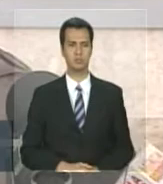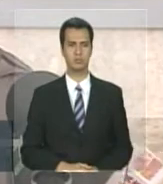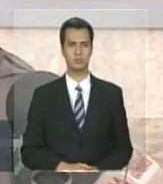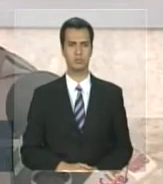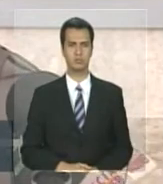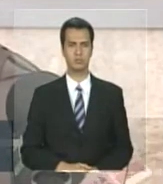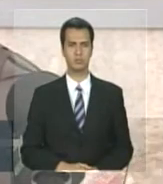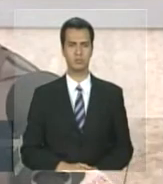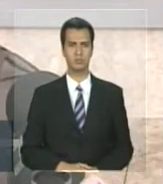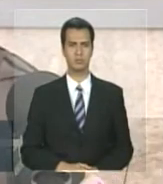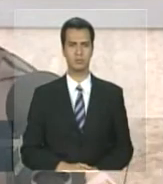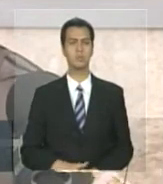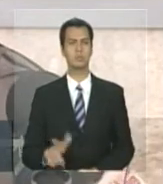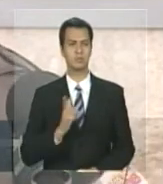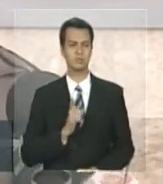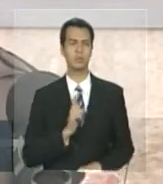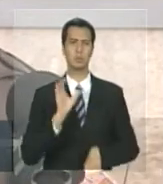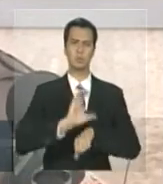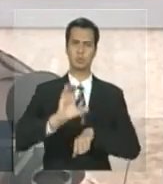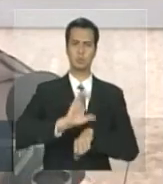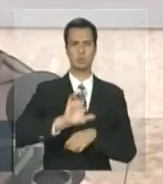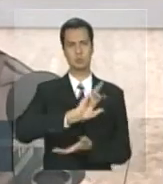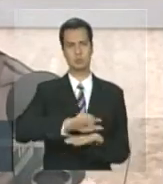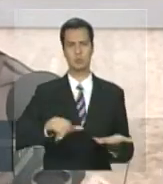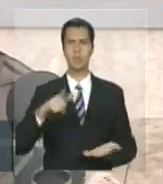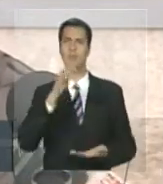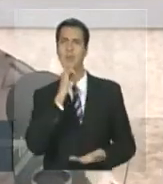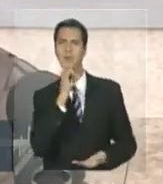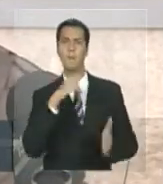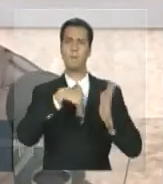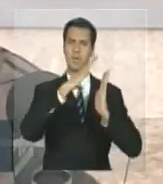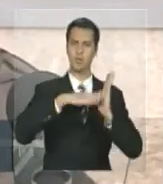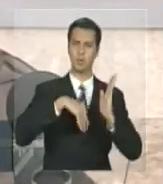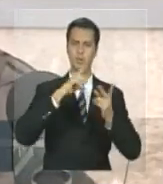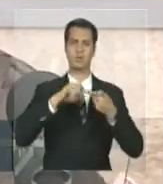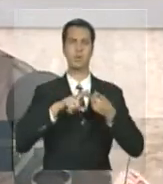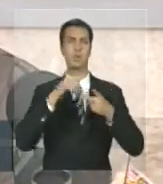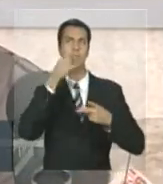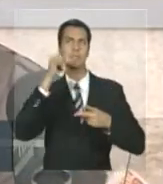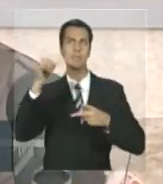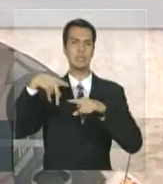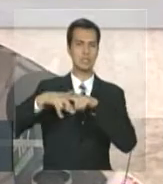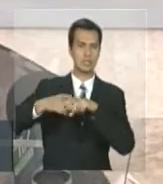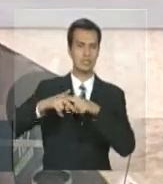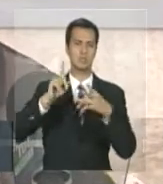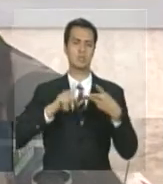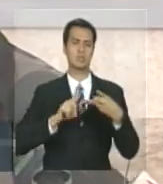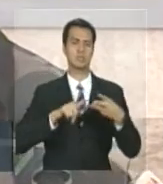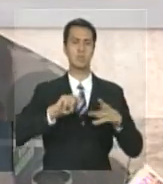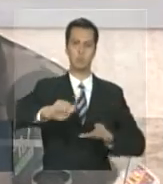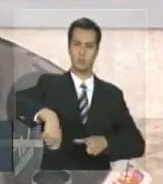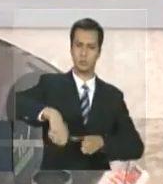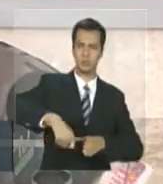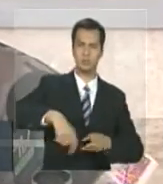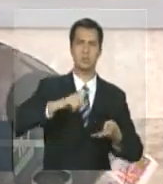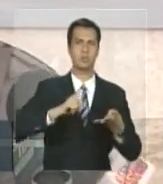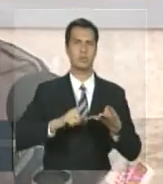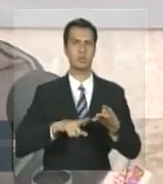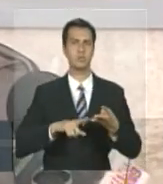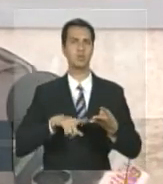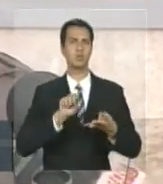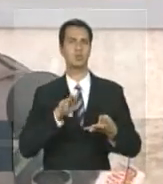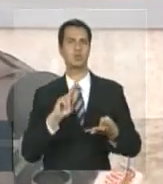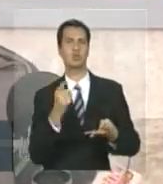Tem centenas de cursos, pintor, eletricista, auxiliar de cozinha, sushi man, cuidador de